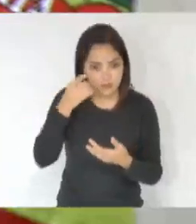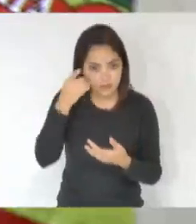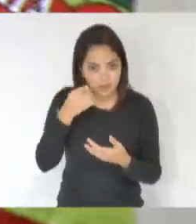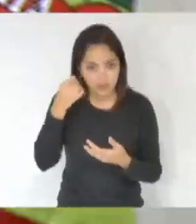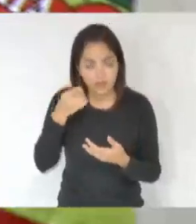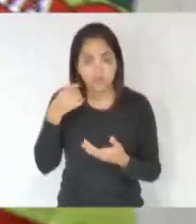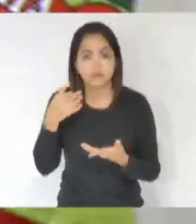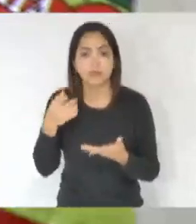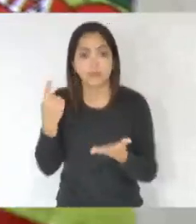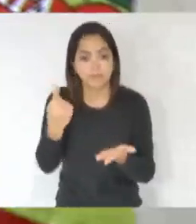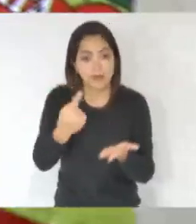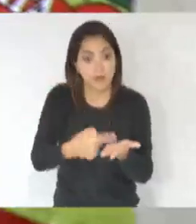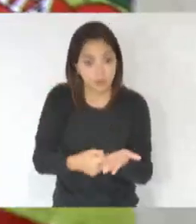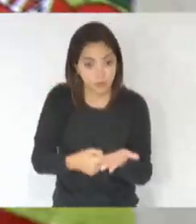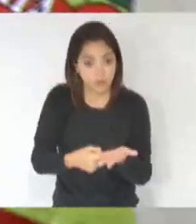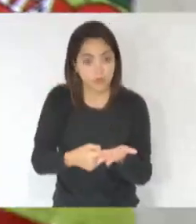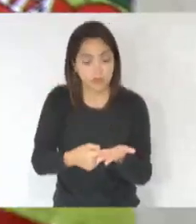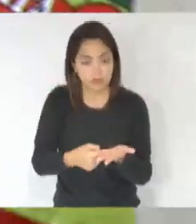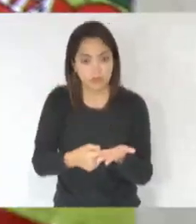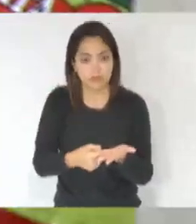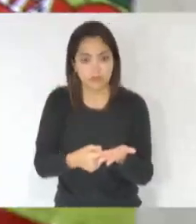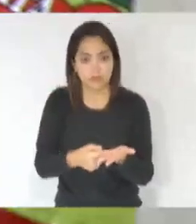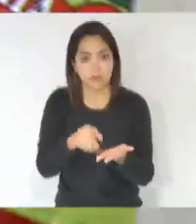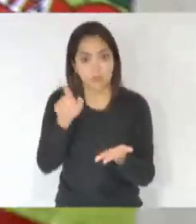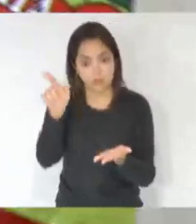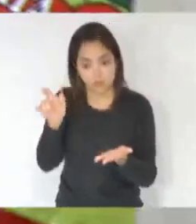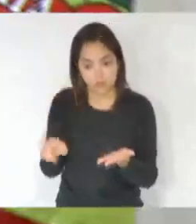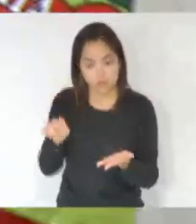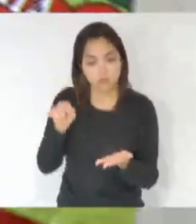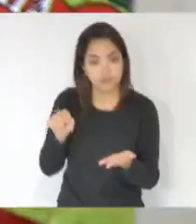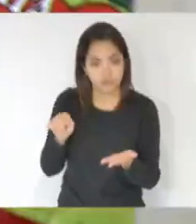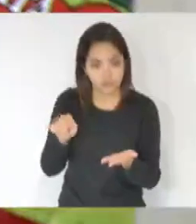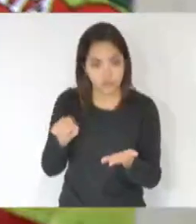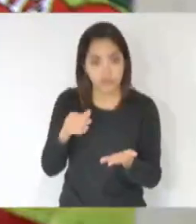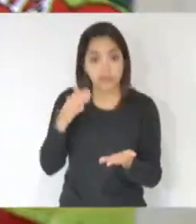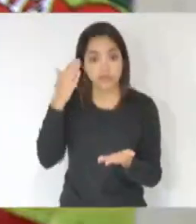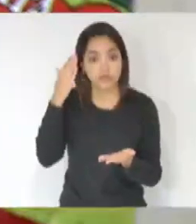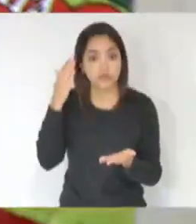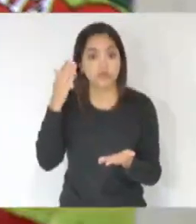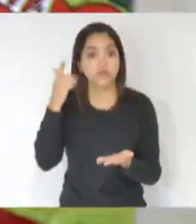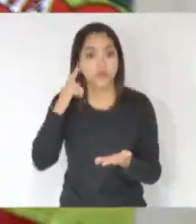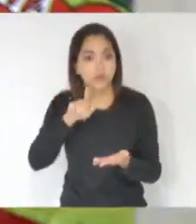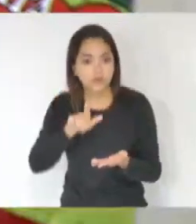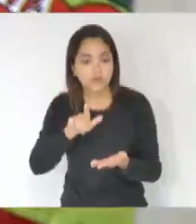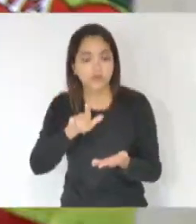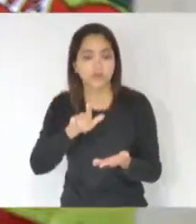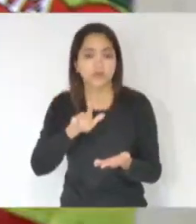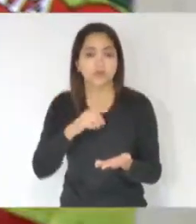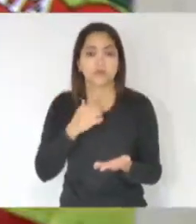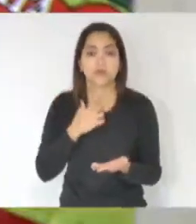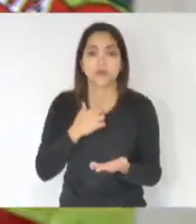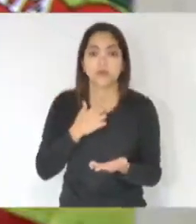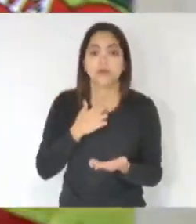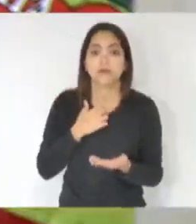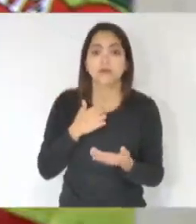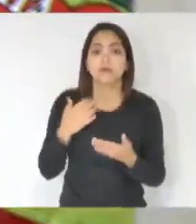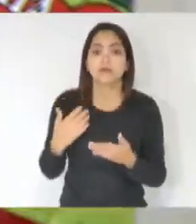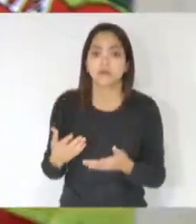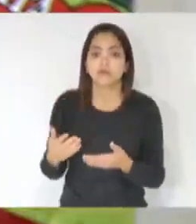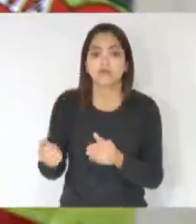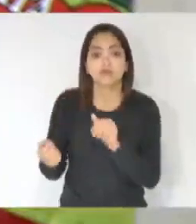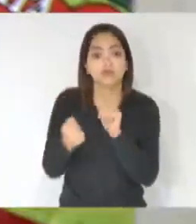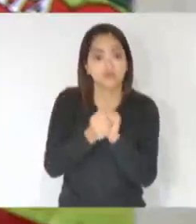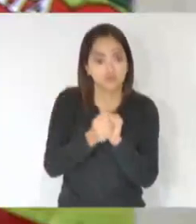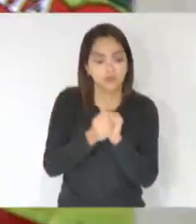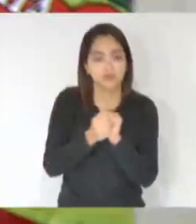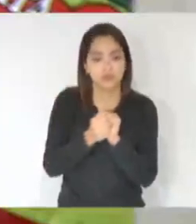encontro com o ministro, foi por intermédio dele que a gente conseguiu essa agenda, Ele me acompanha, junto com o